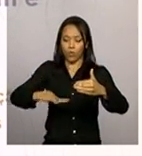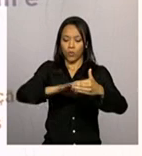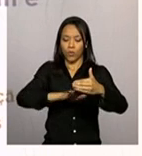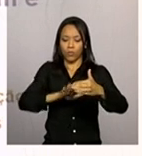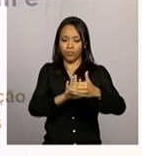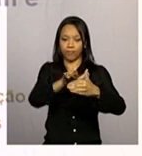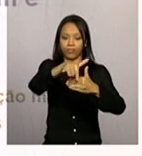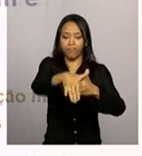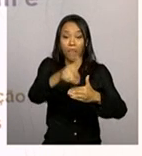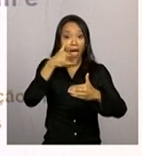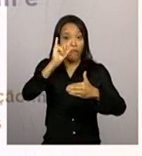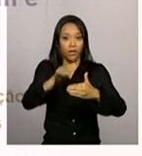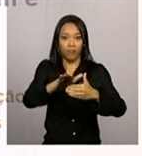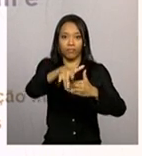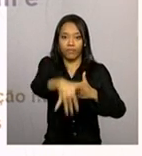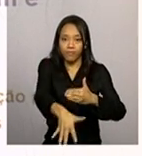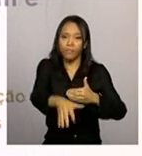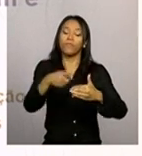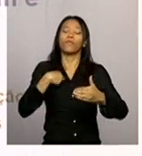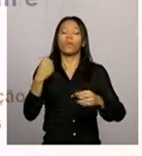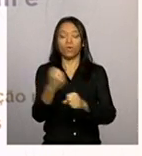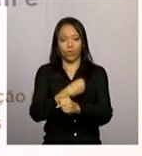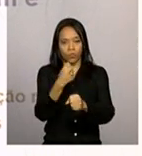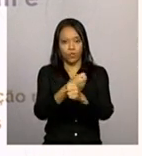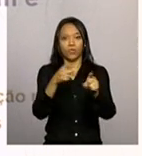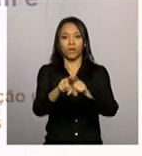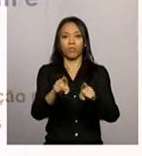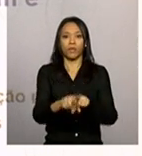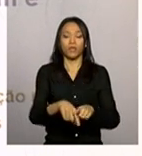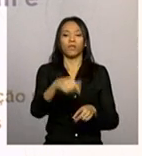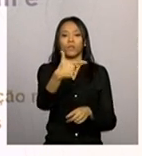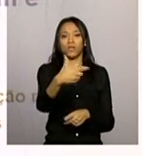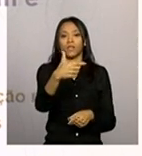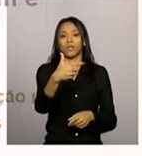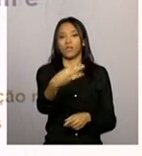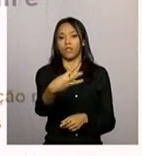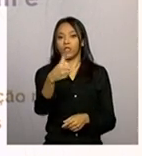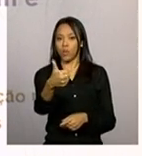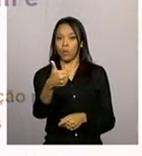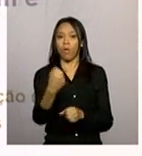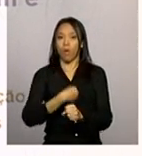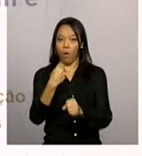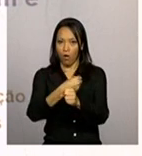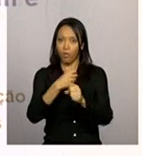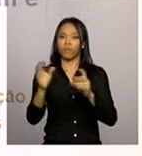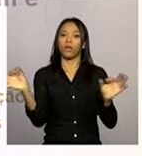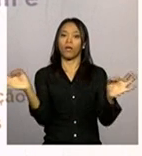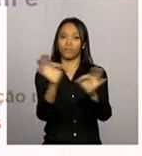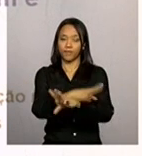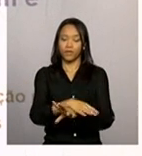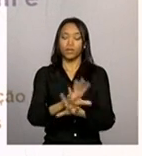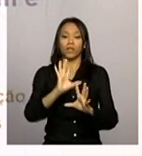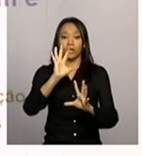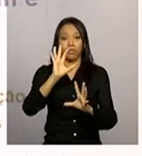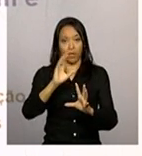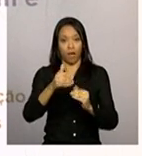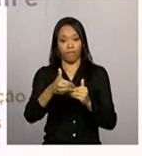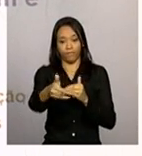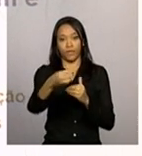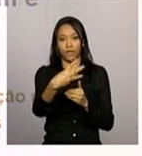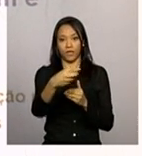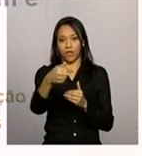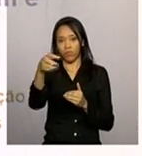concluídas 113 obras e 381 obras estão em andamento, com uma execução média de 37%, e